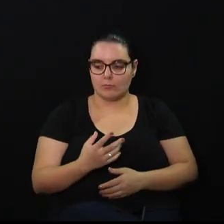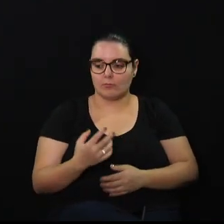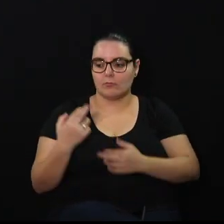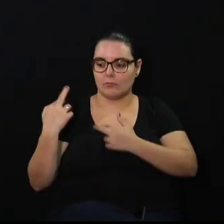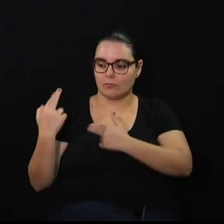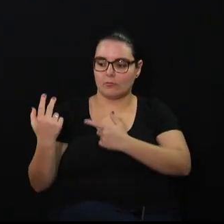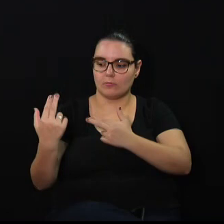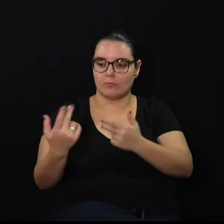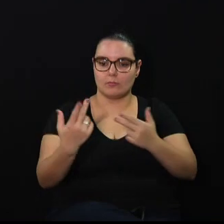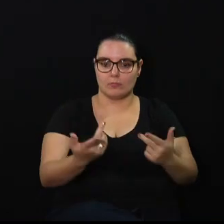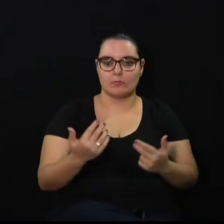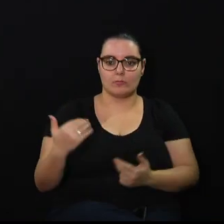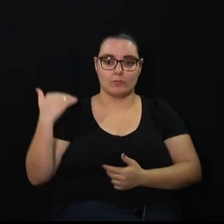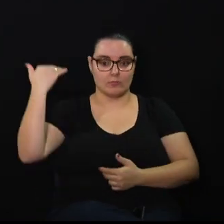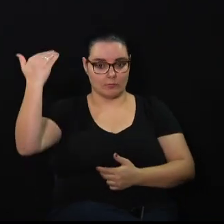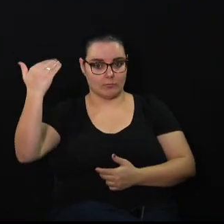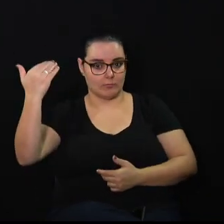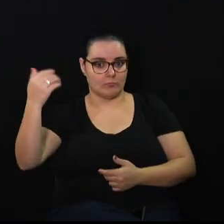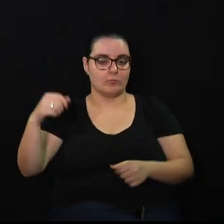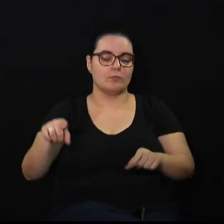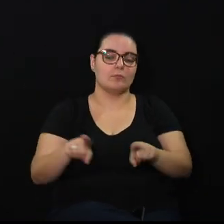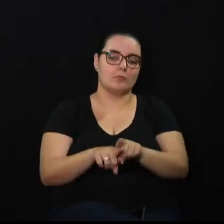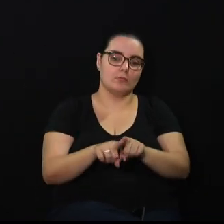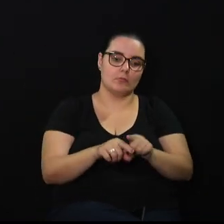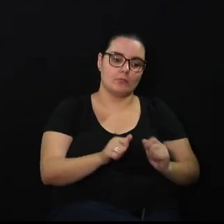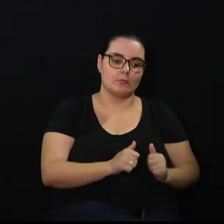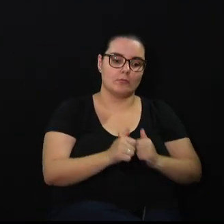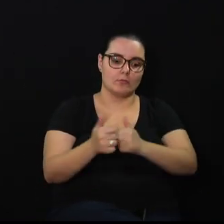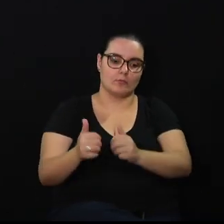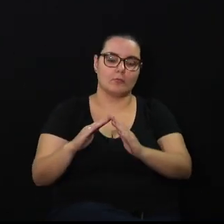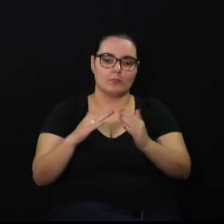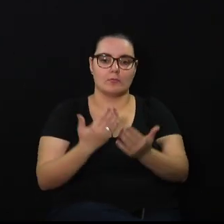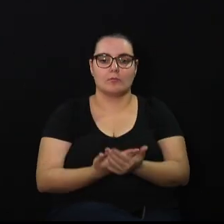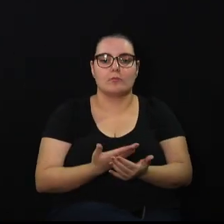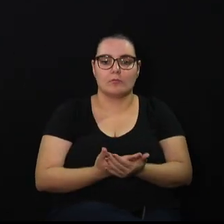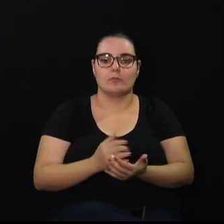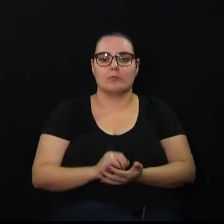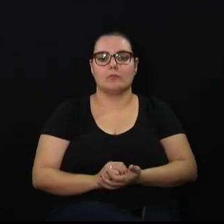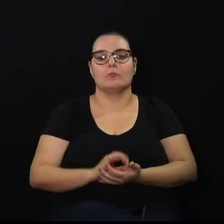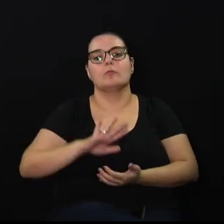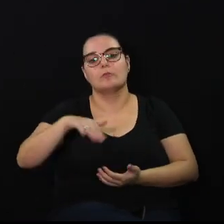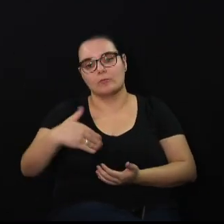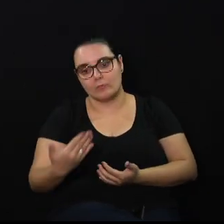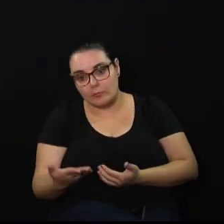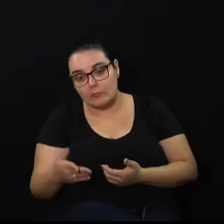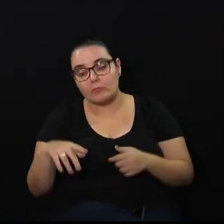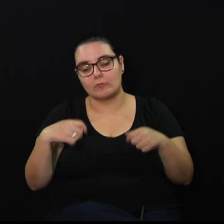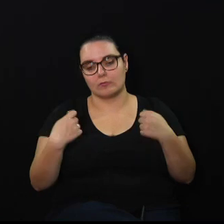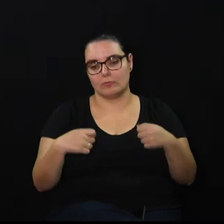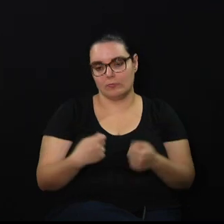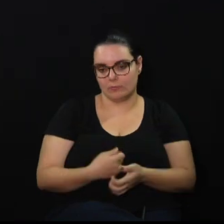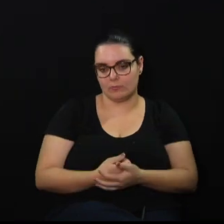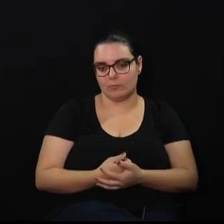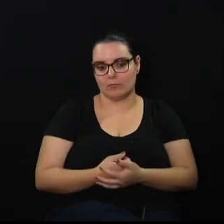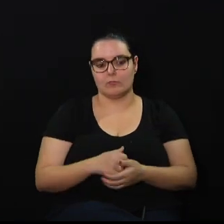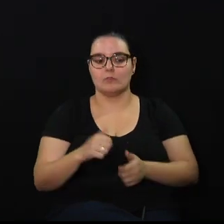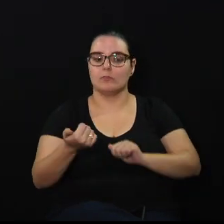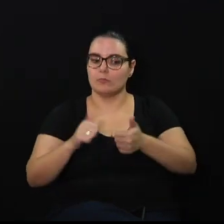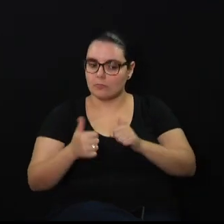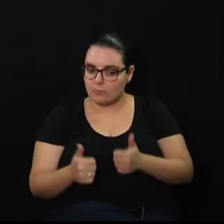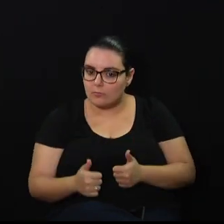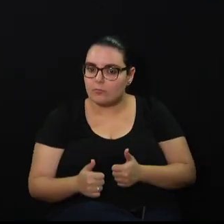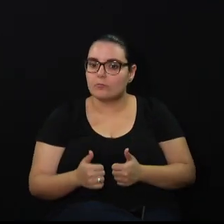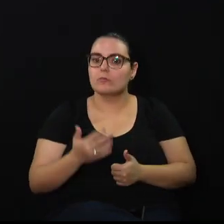gente também faz o acompanhamento escolar o acompanhamento terapêutico escolar quando é necessário quando a gente avalia que aquela criança